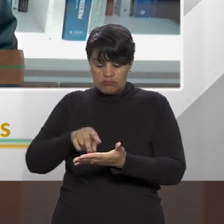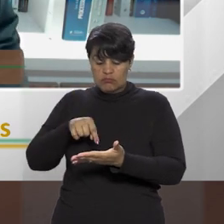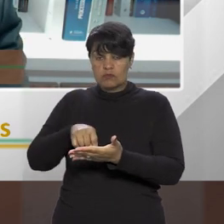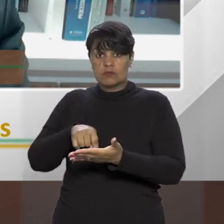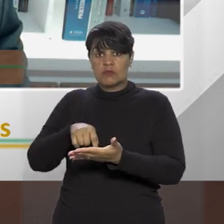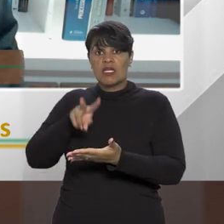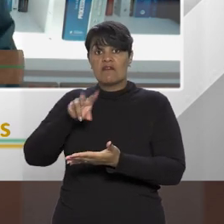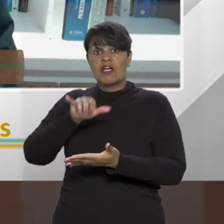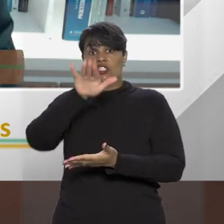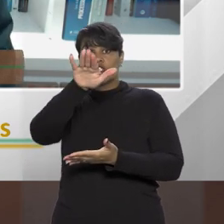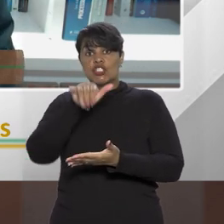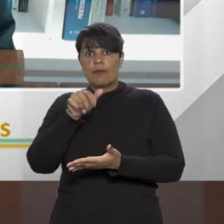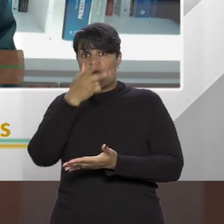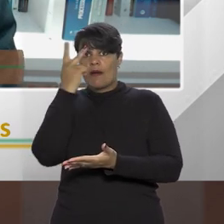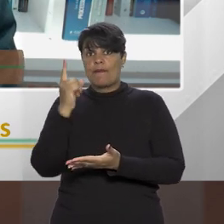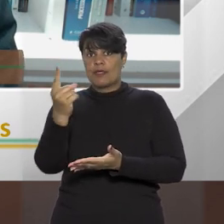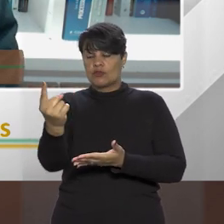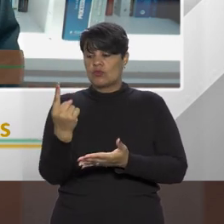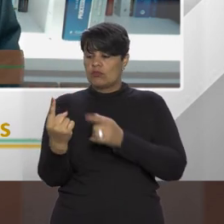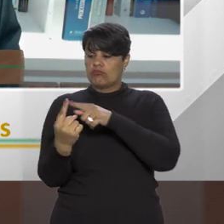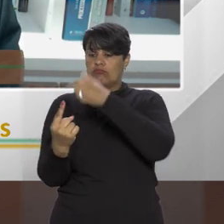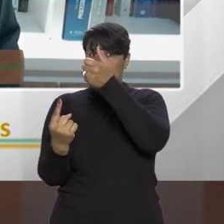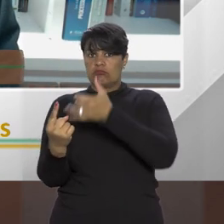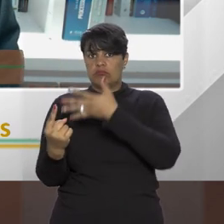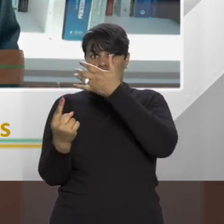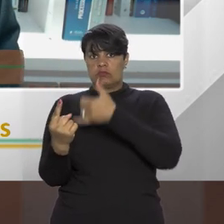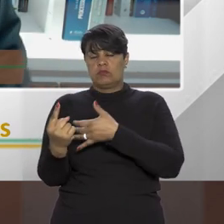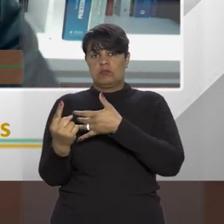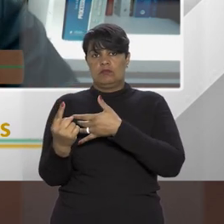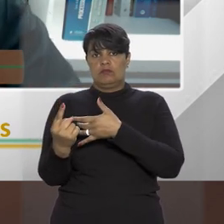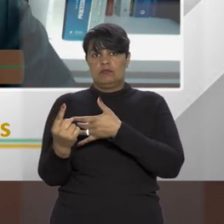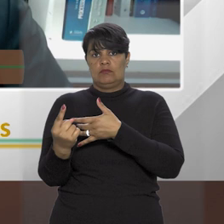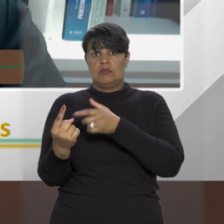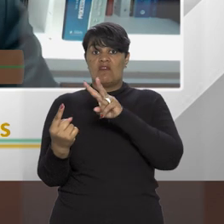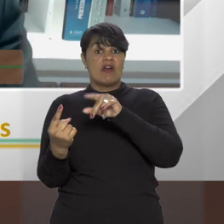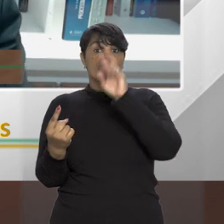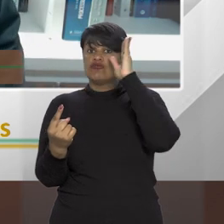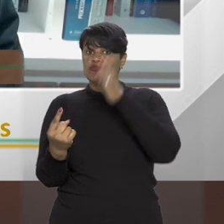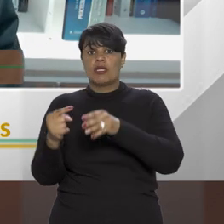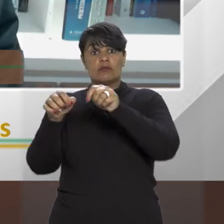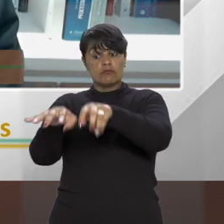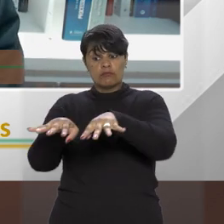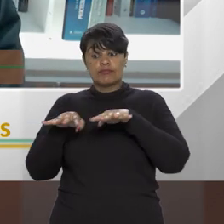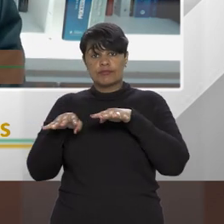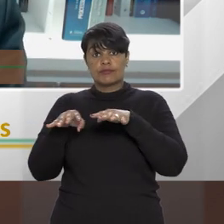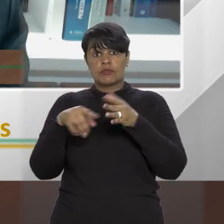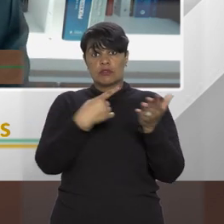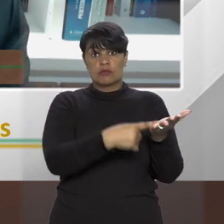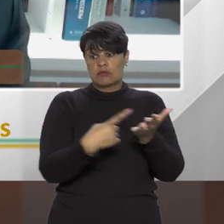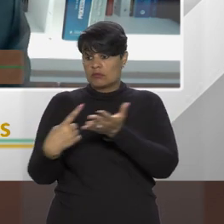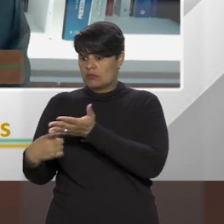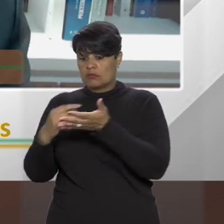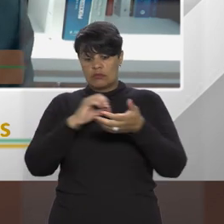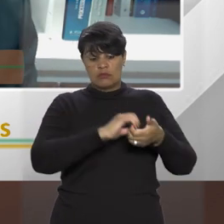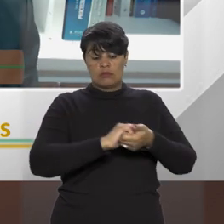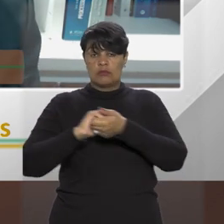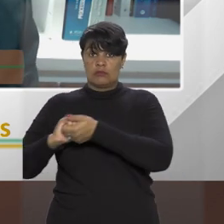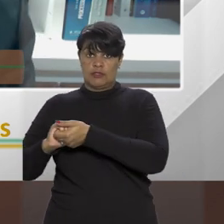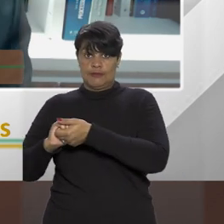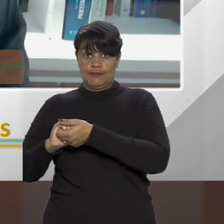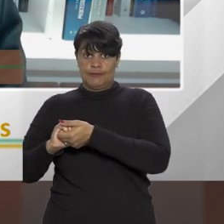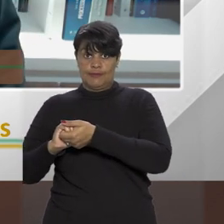de uma audiência de conciliação ou de mediação, conforme o caso. E aí, eu, réu, sou obrigado